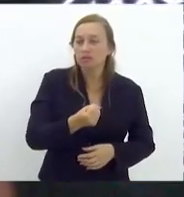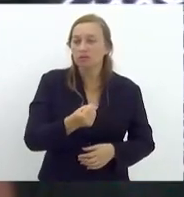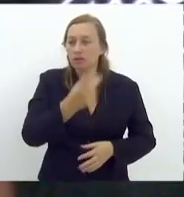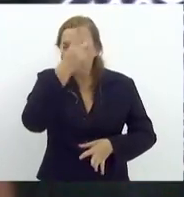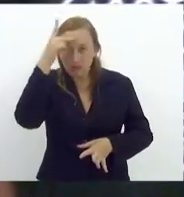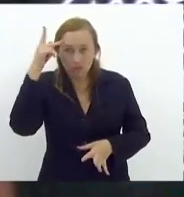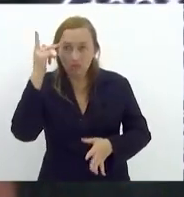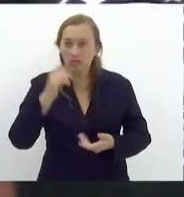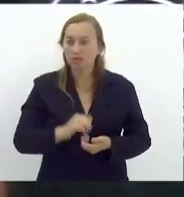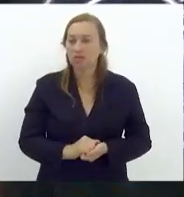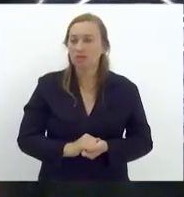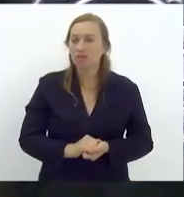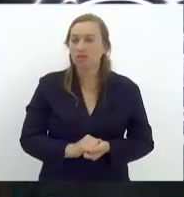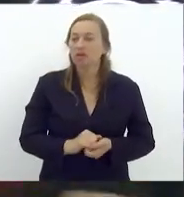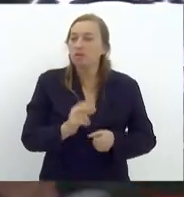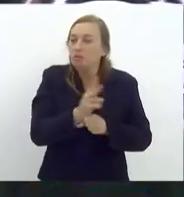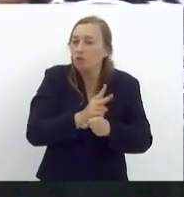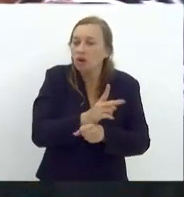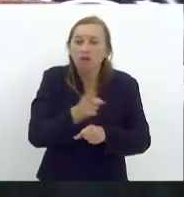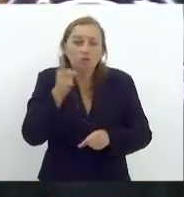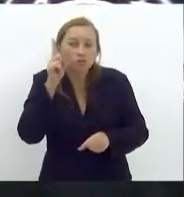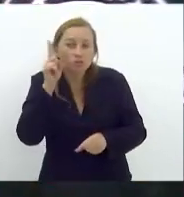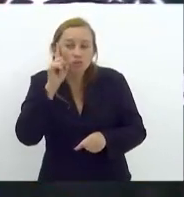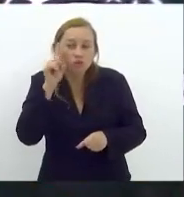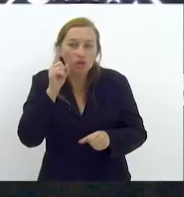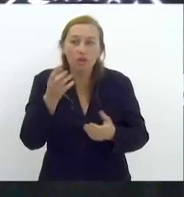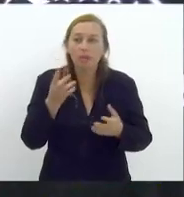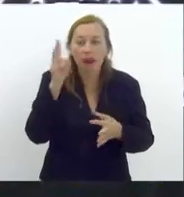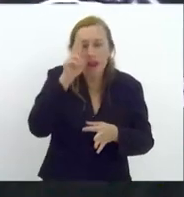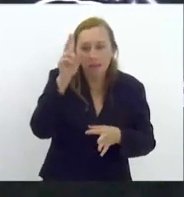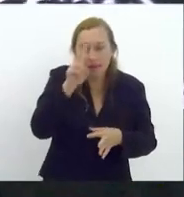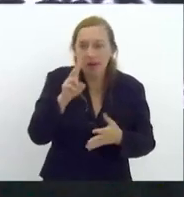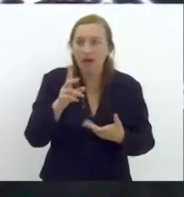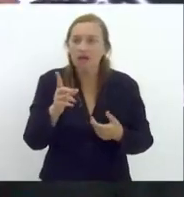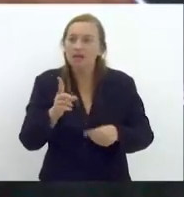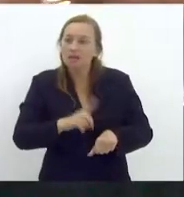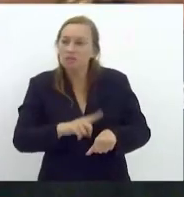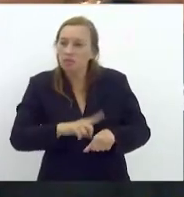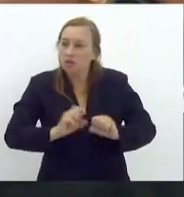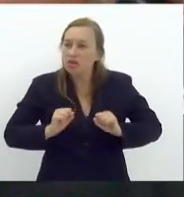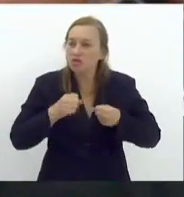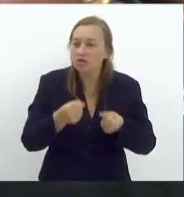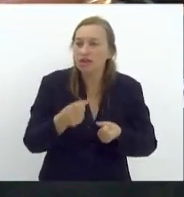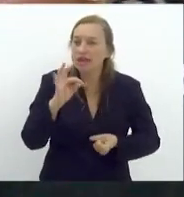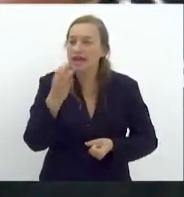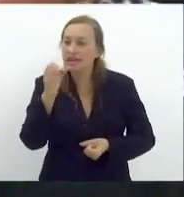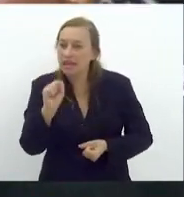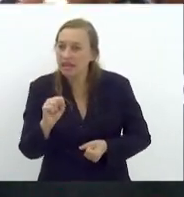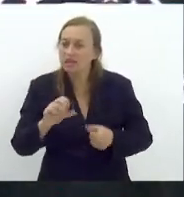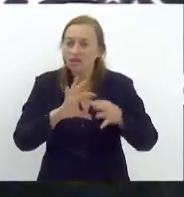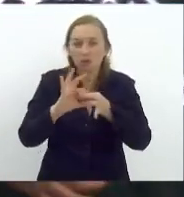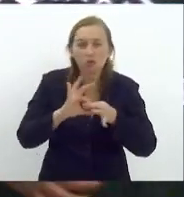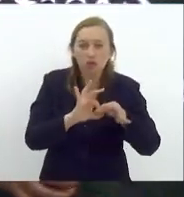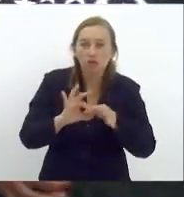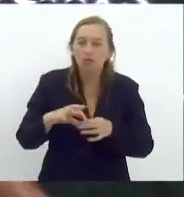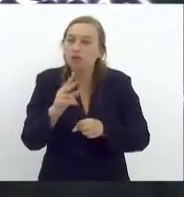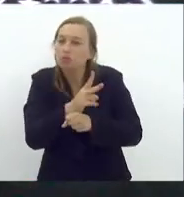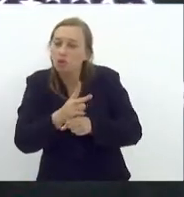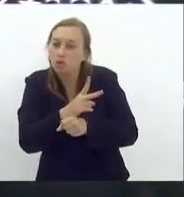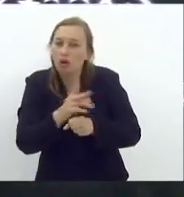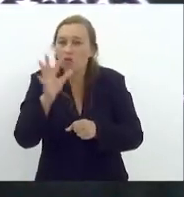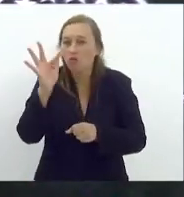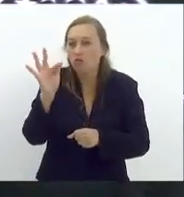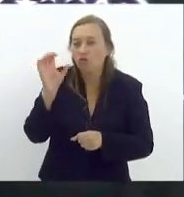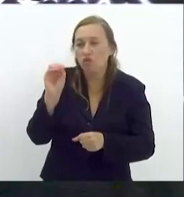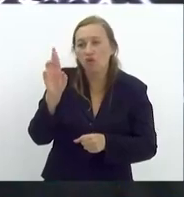então a gente tem que buscar esse tempo todo então eu vim aqui para lembrar essa parada reforçar o que a Tati falou a parada da União da gente procurar os fóruns